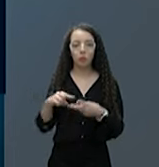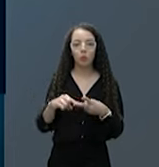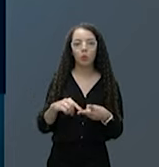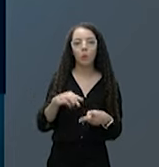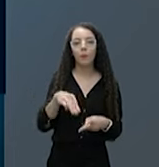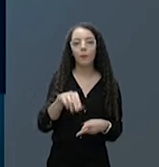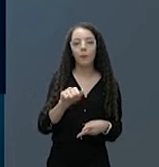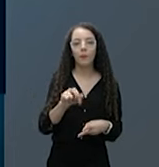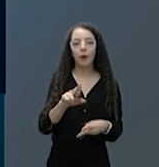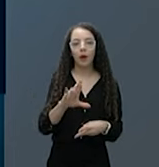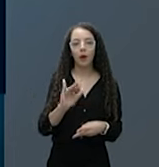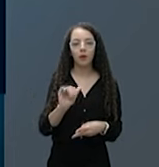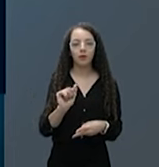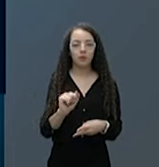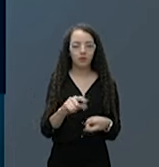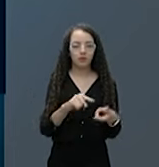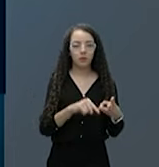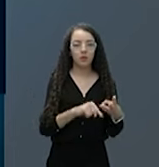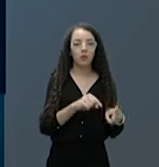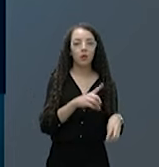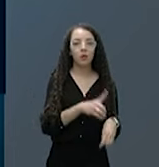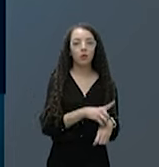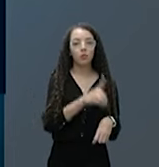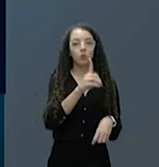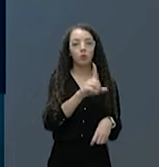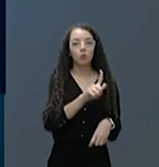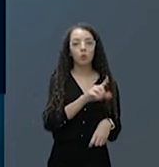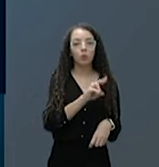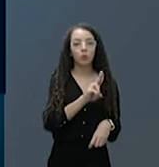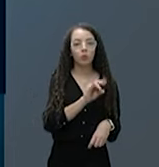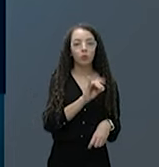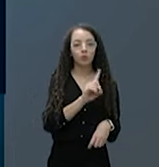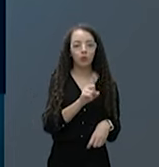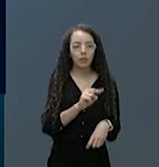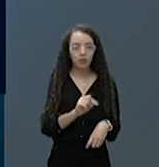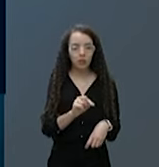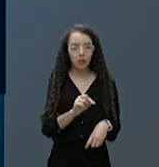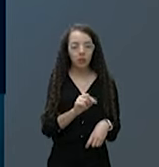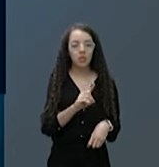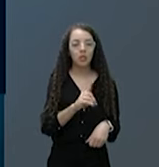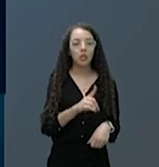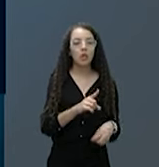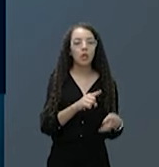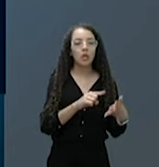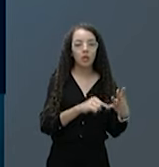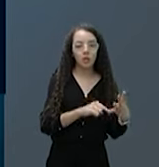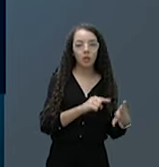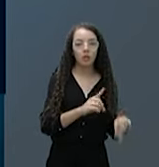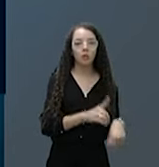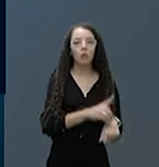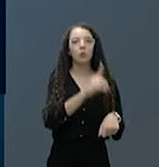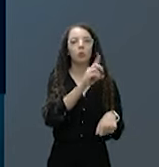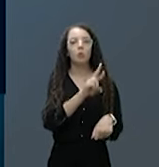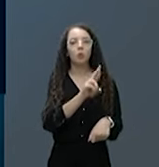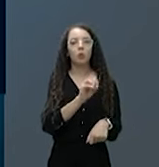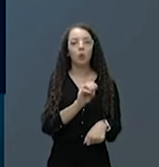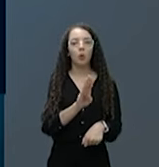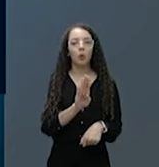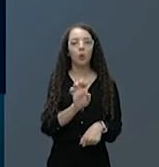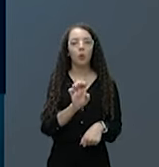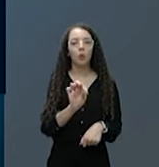Lima, doutor Luiz Guilherme Delore, doutor Roberto Gomes e